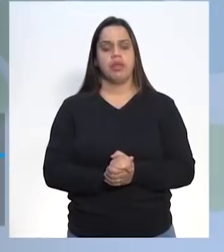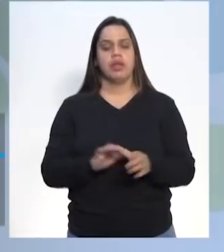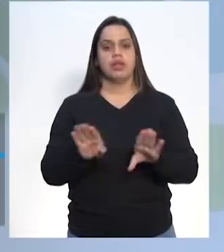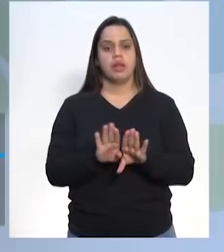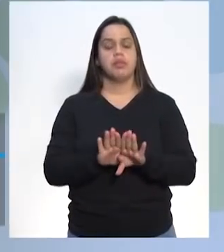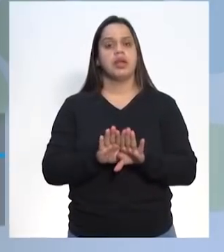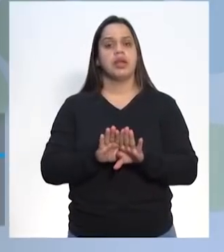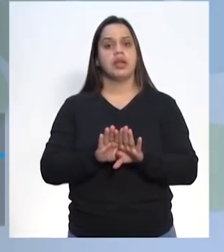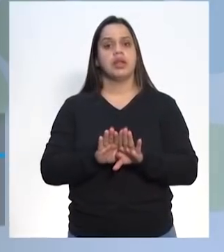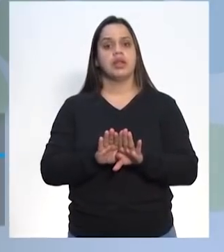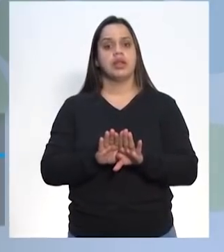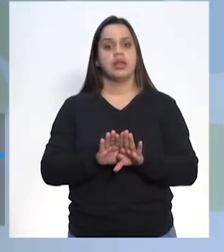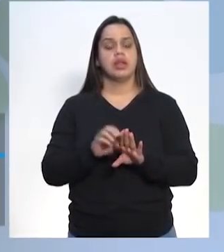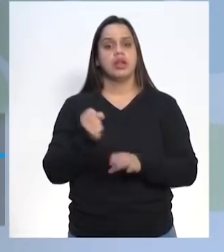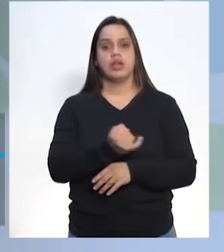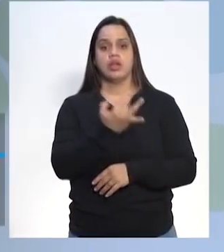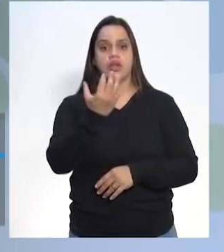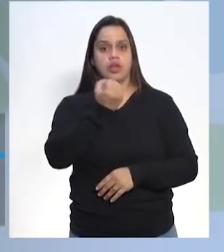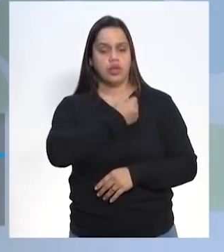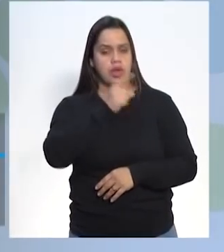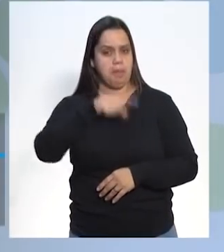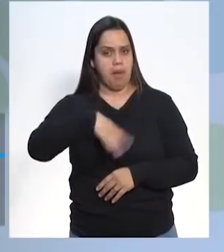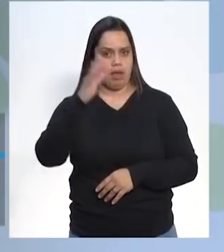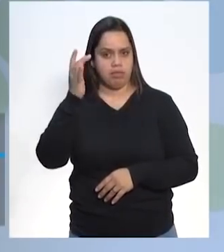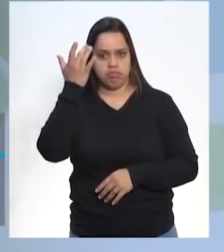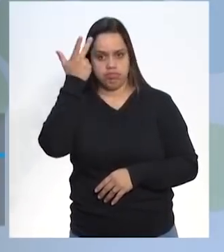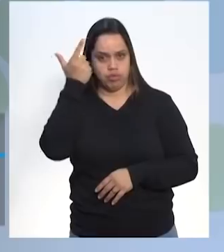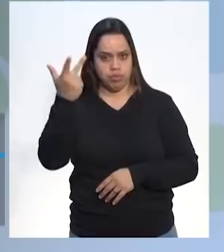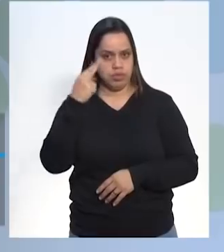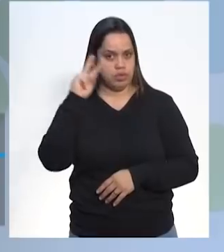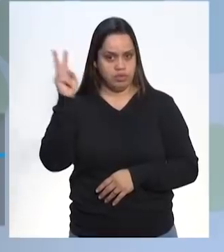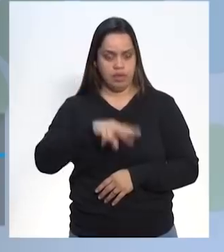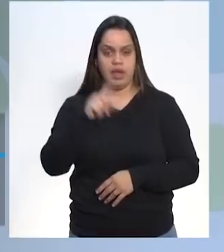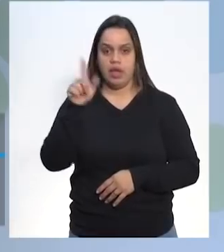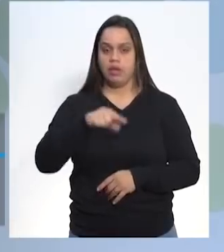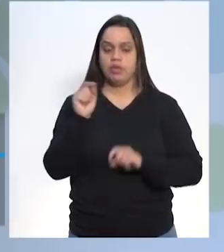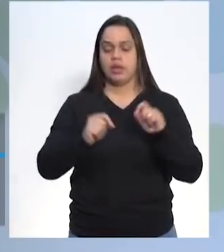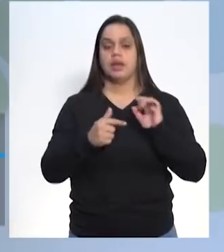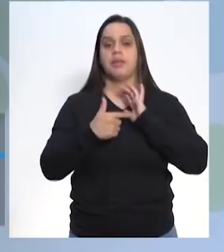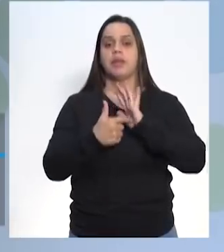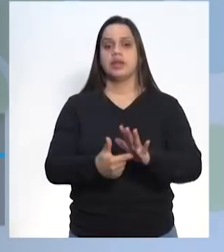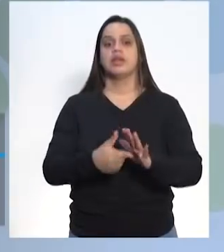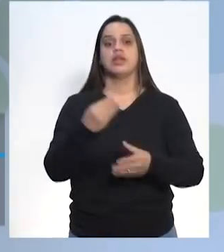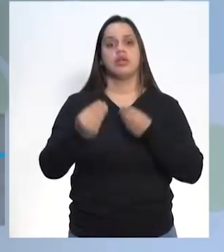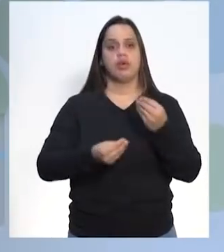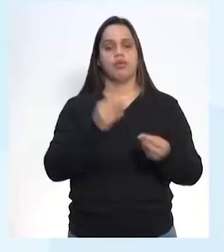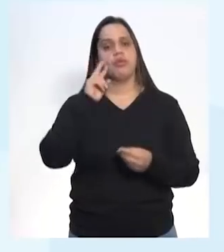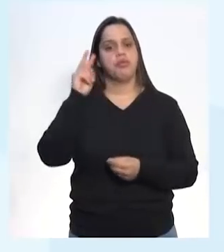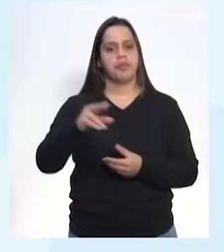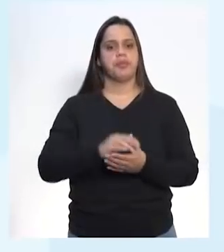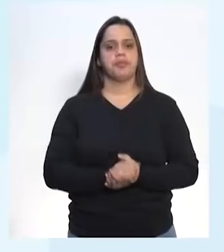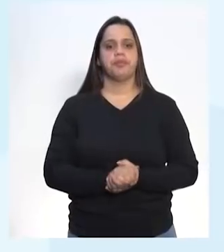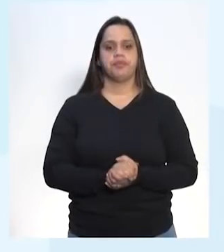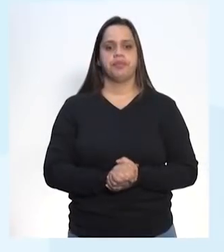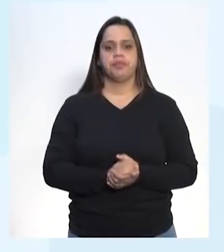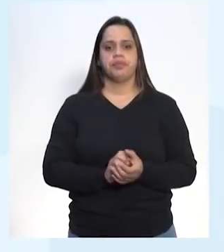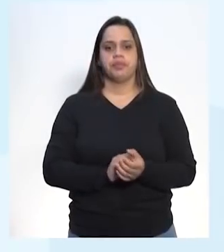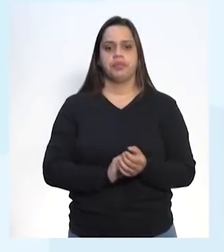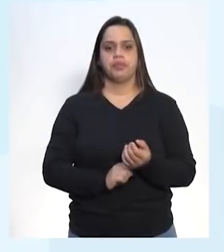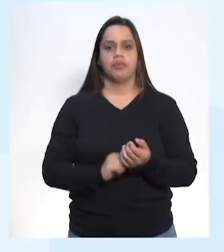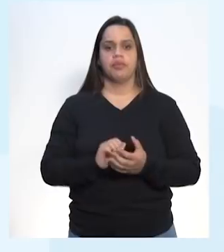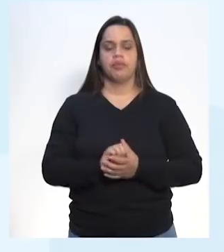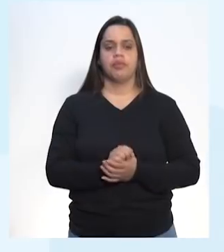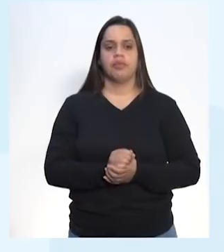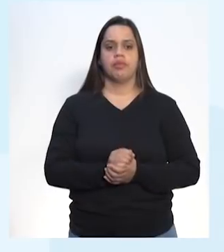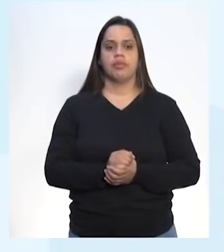nós utilizamos, que é o mais comum aí que vocês vão encontrar, ele apresenta da seguinte forma, pode colocar na tela para eles, que é o